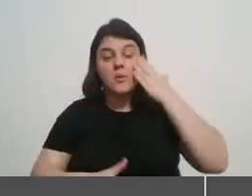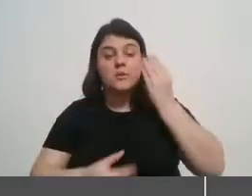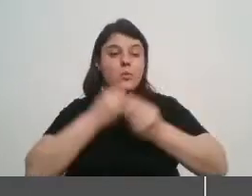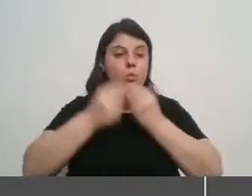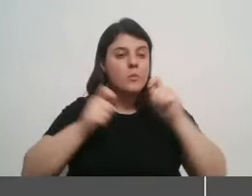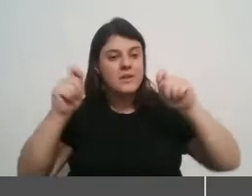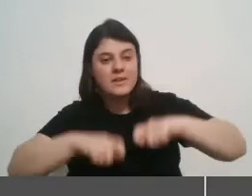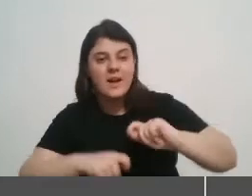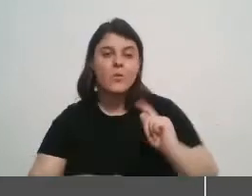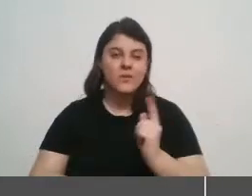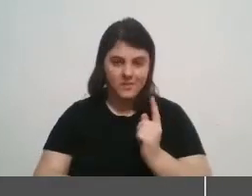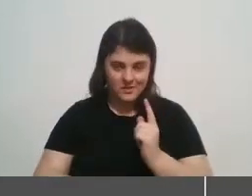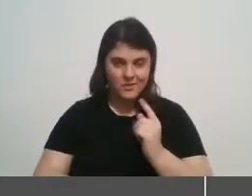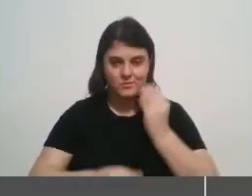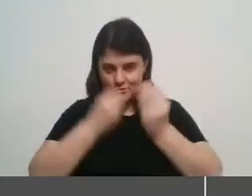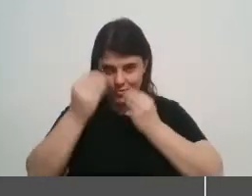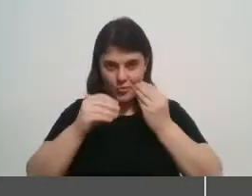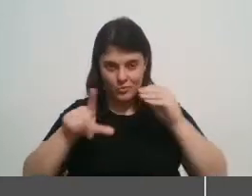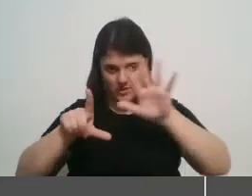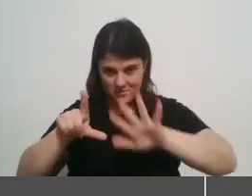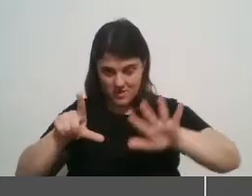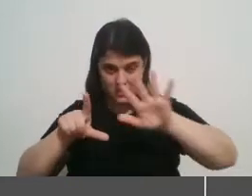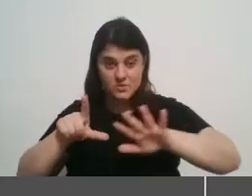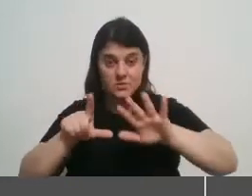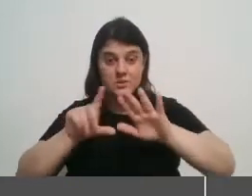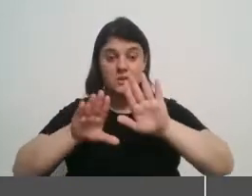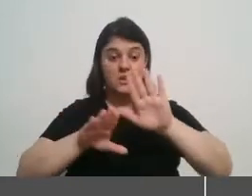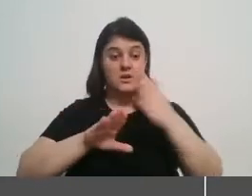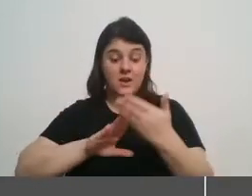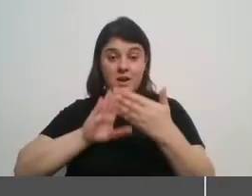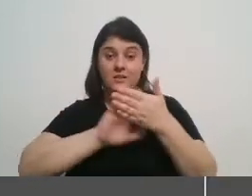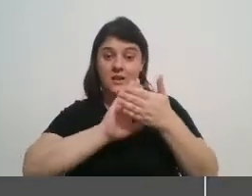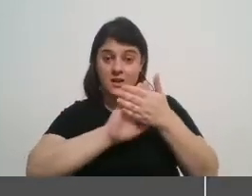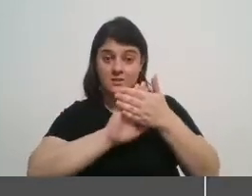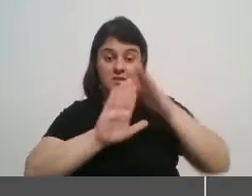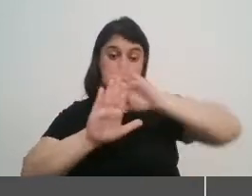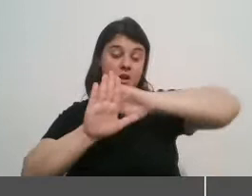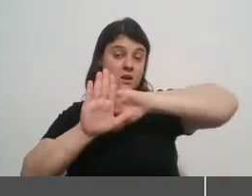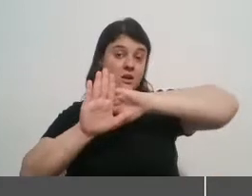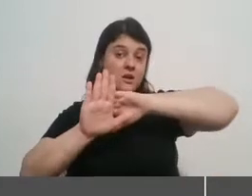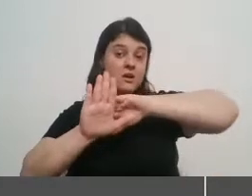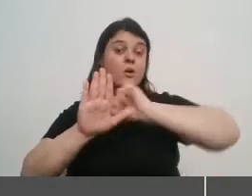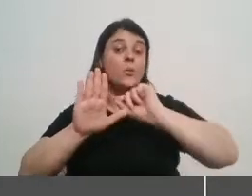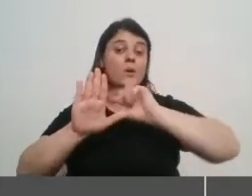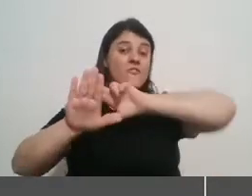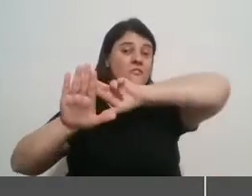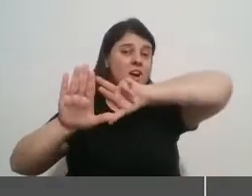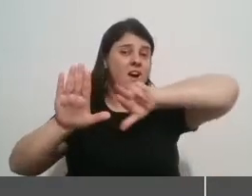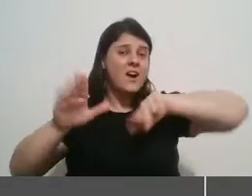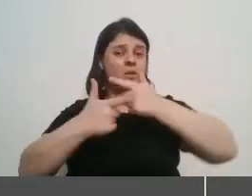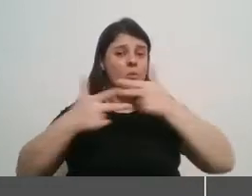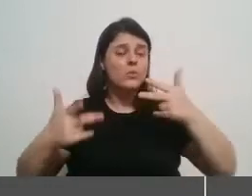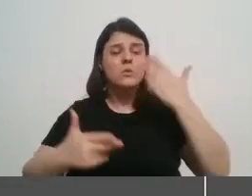ser dados à imagem, e o verso da fotografia, que traz uma diversidade de elementos